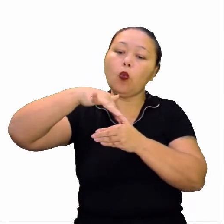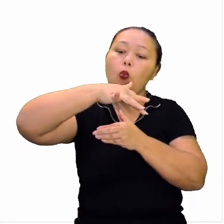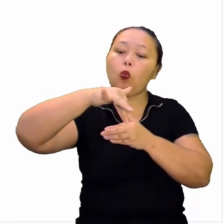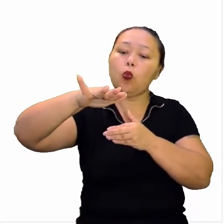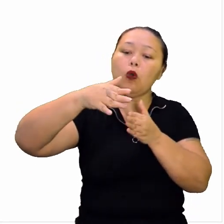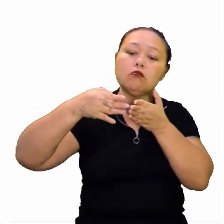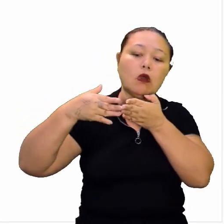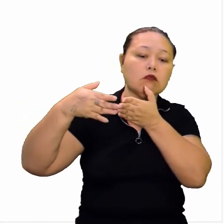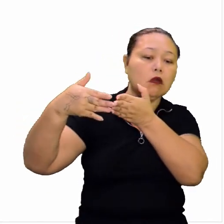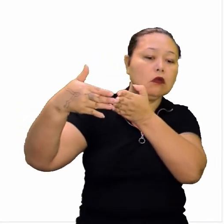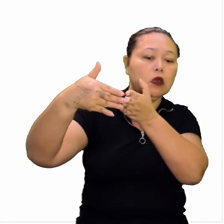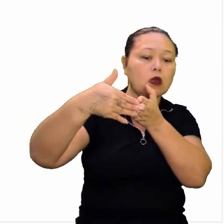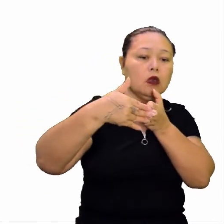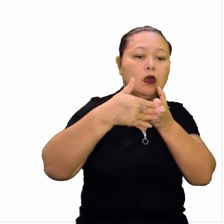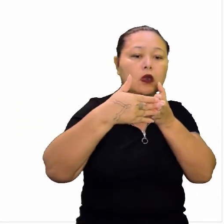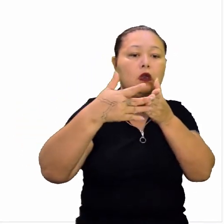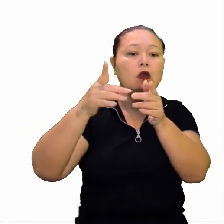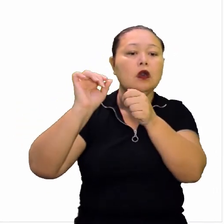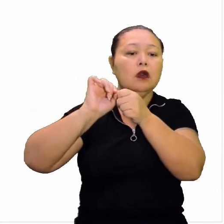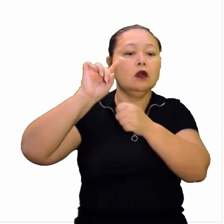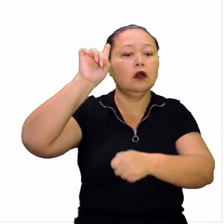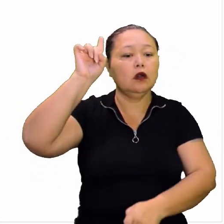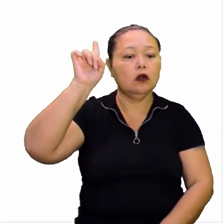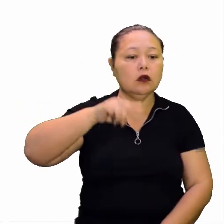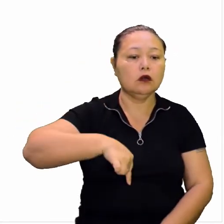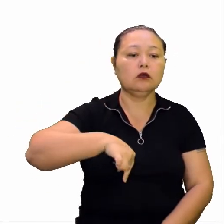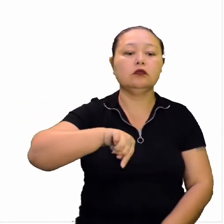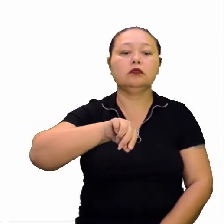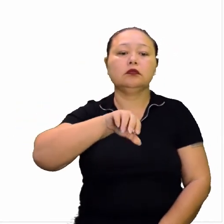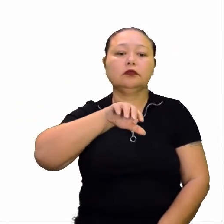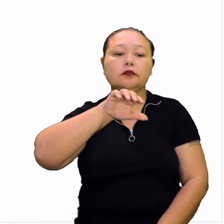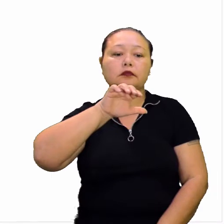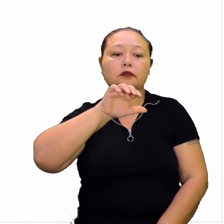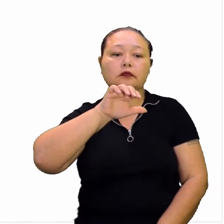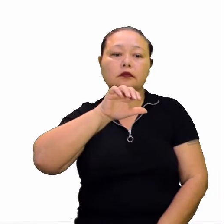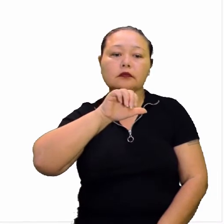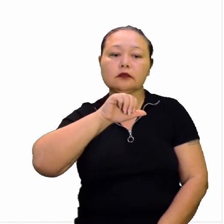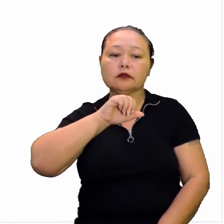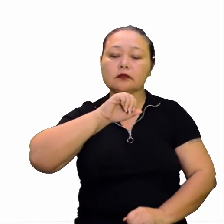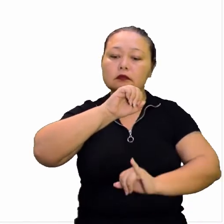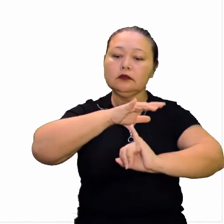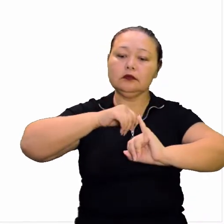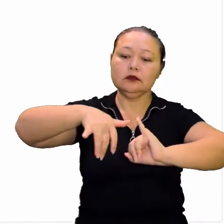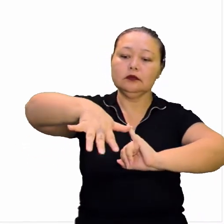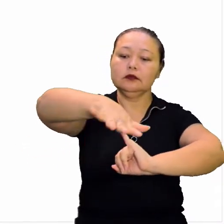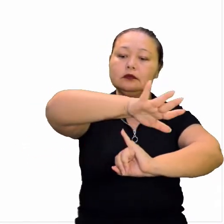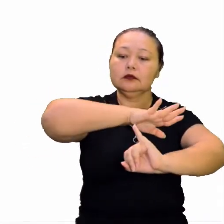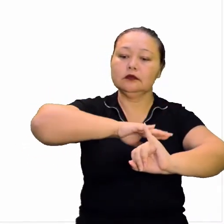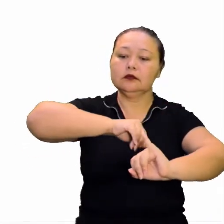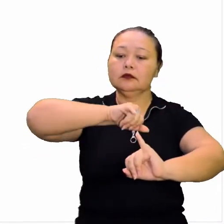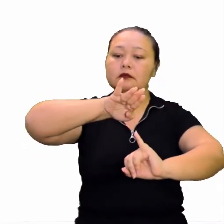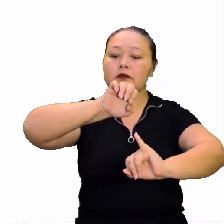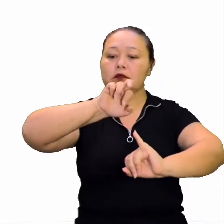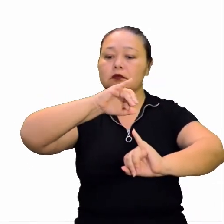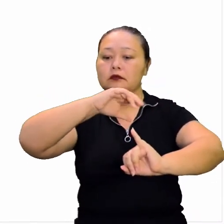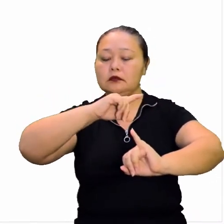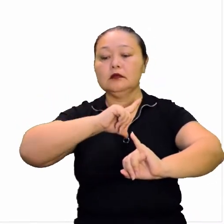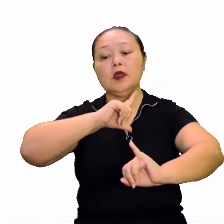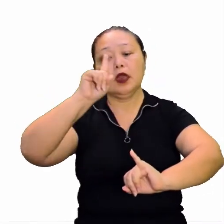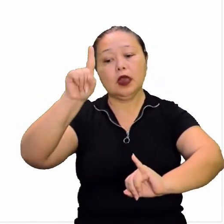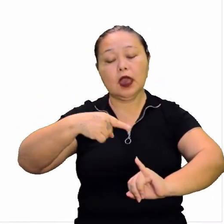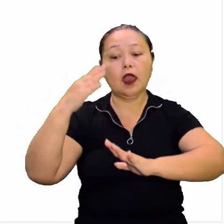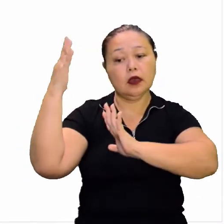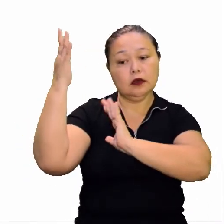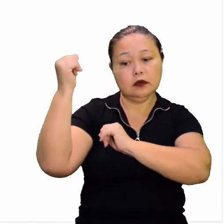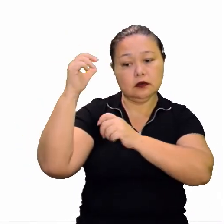a Sicília, Sardênia, até chegar ali na Península Ibérica, que é Portugal e